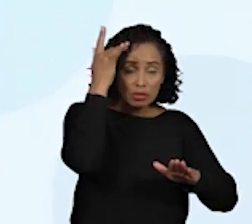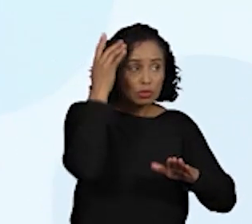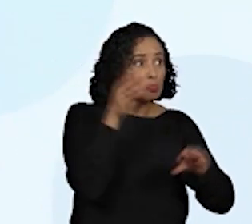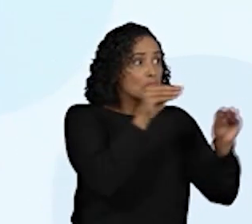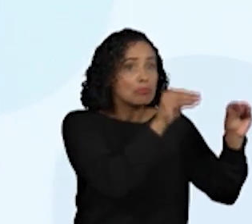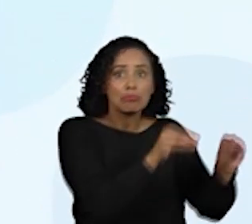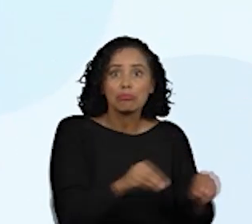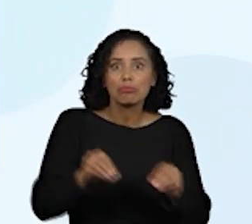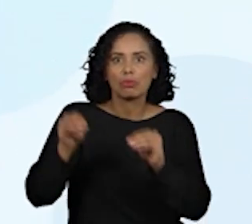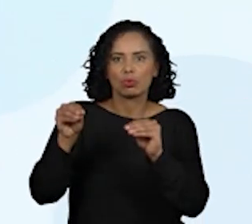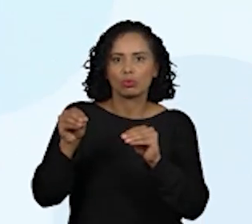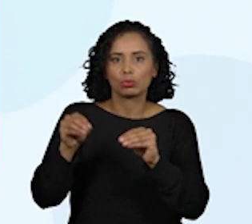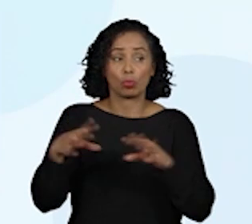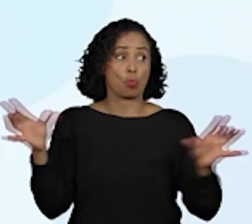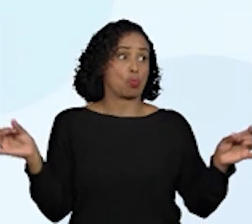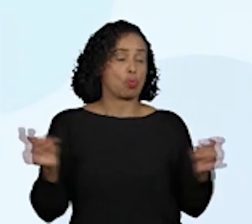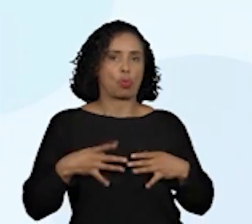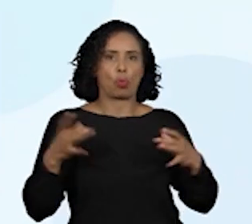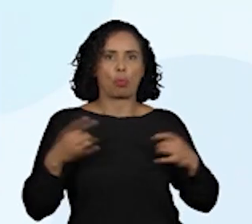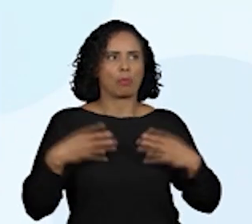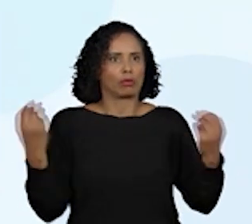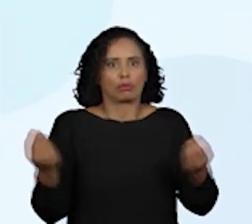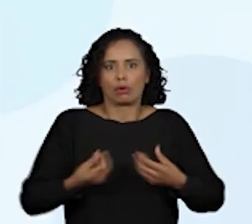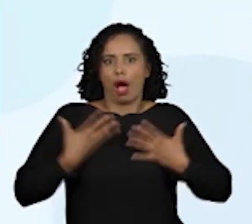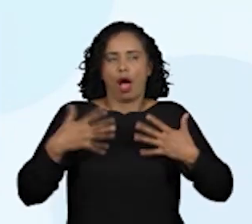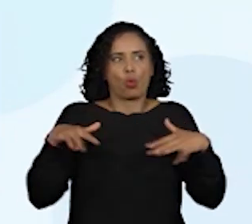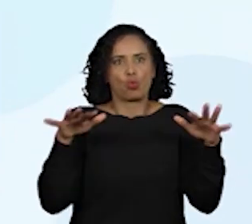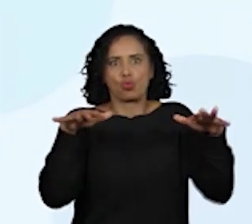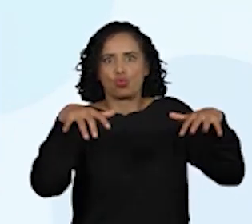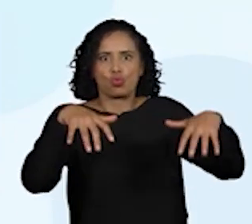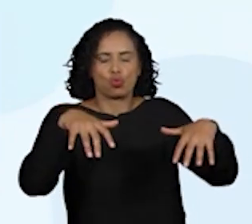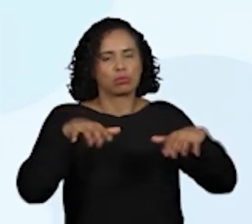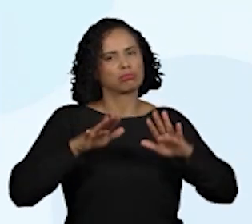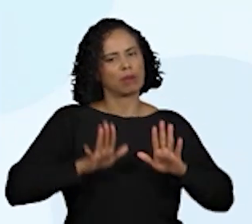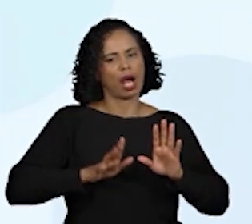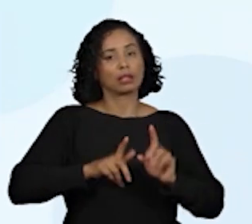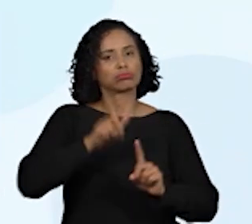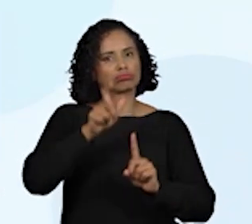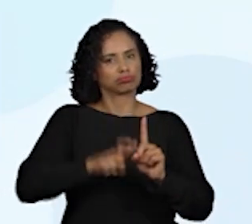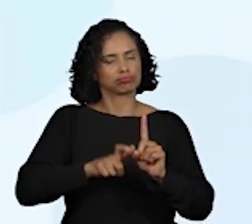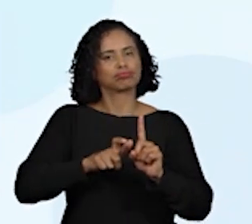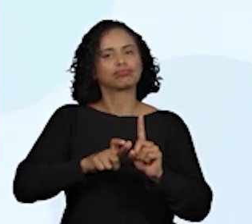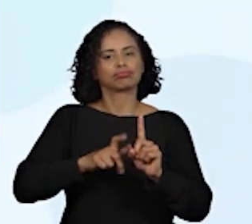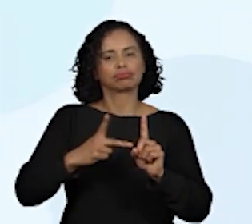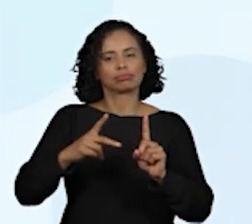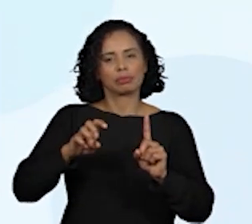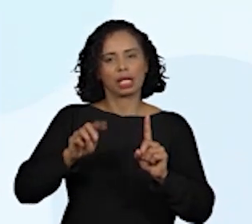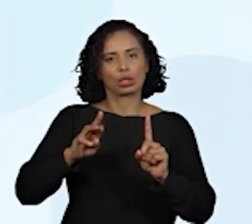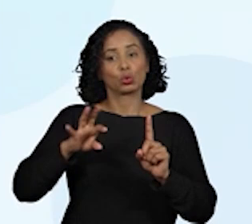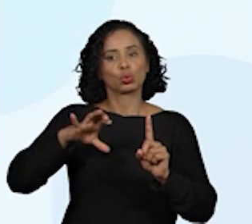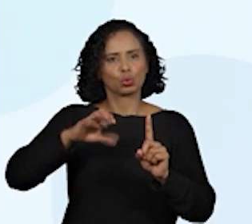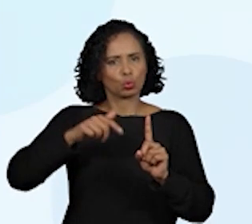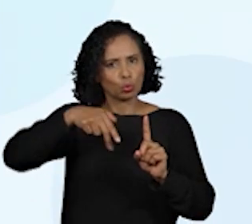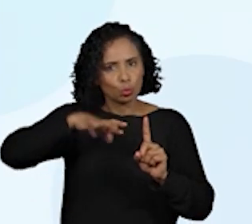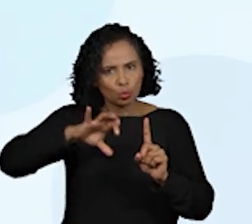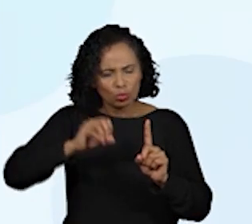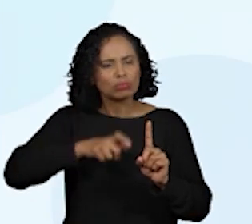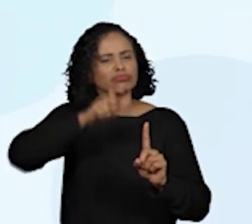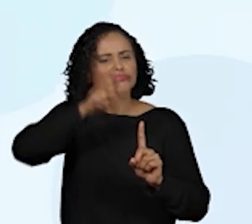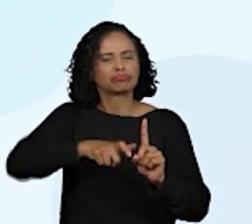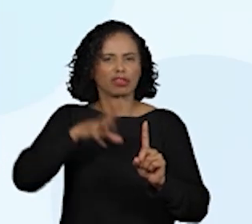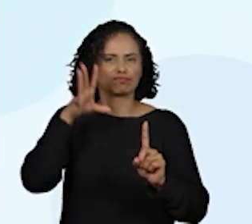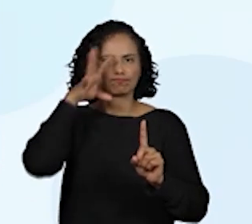assombrada. Porém, Petrúquio permaneceu ali e continuava preocupado com a situação